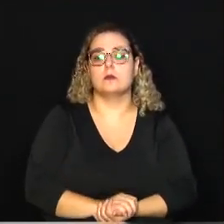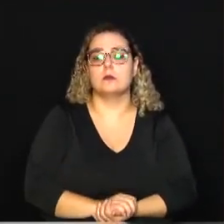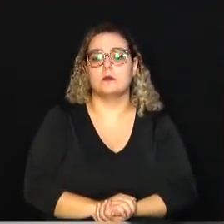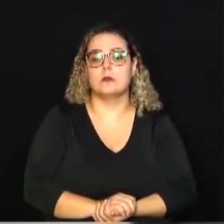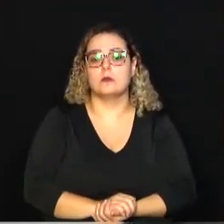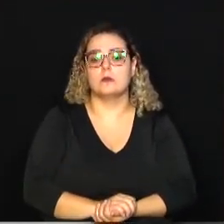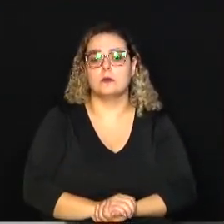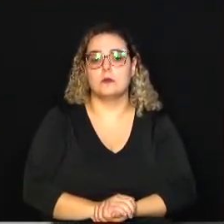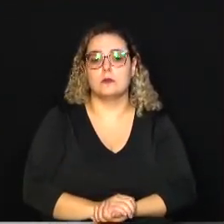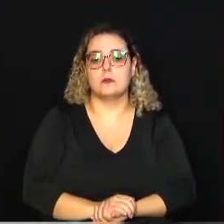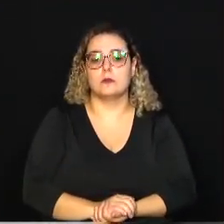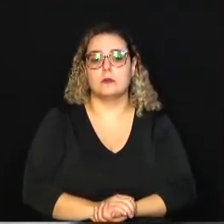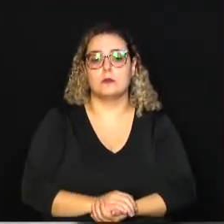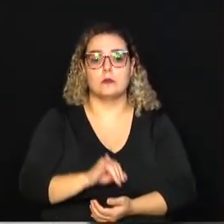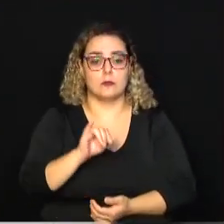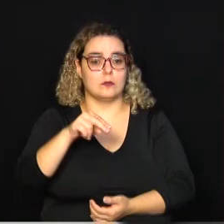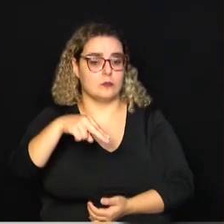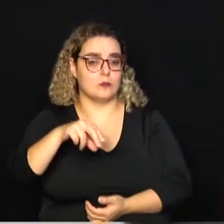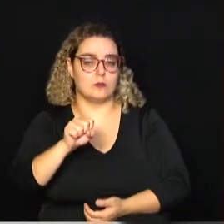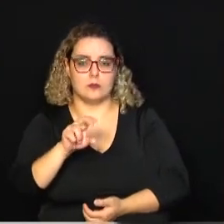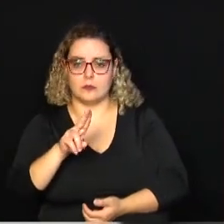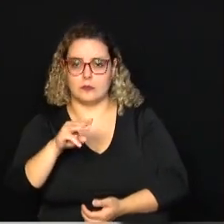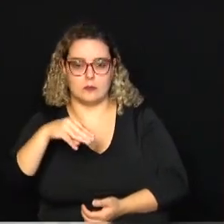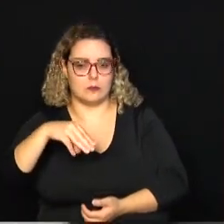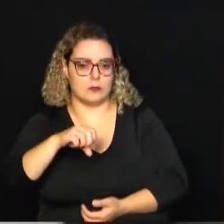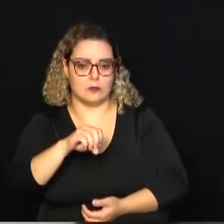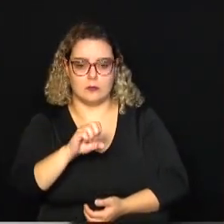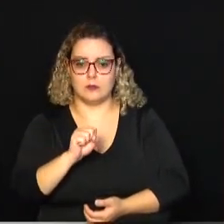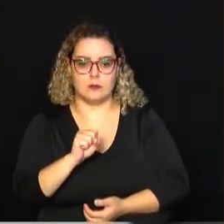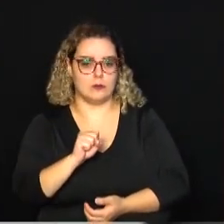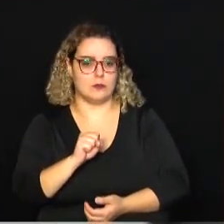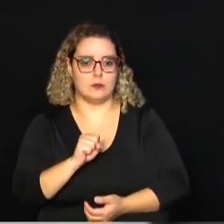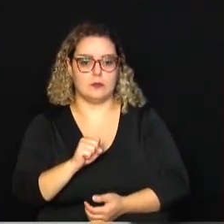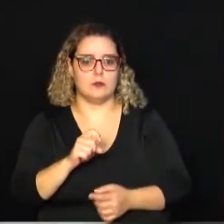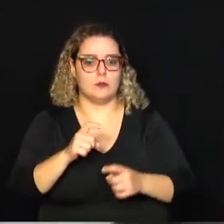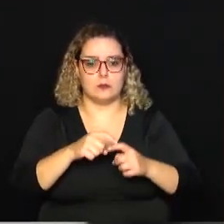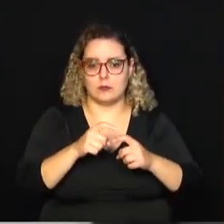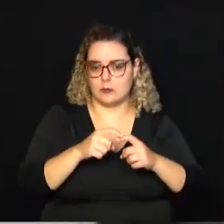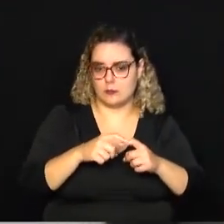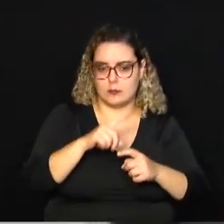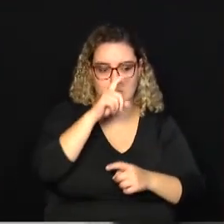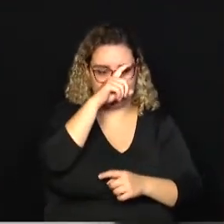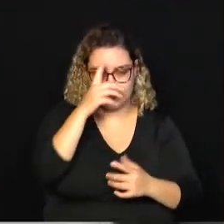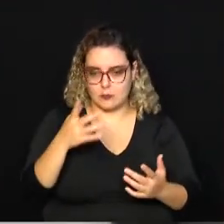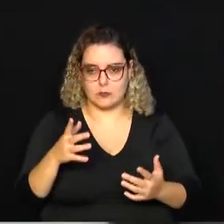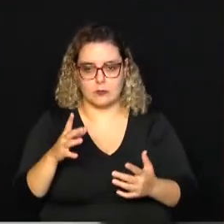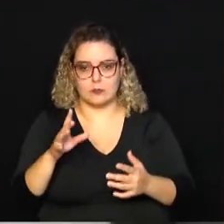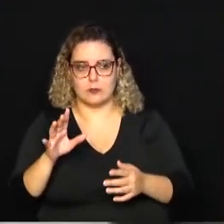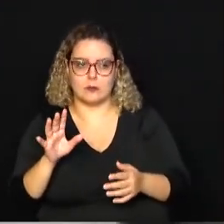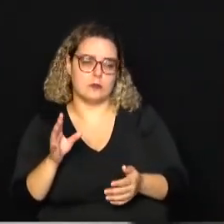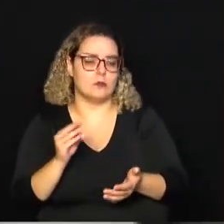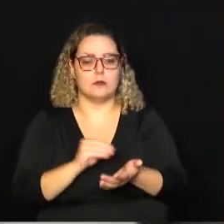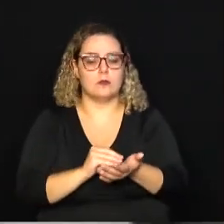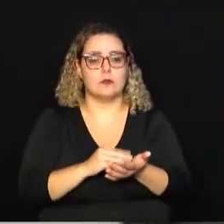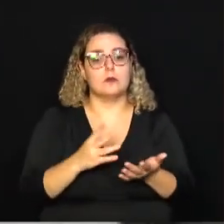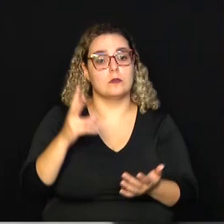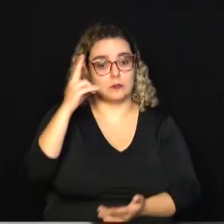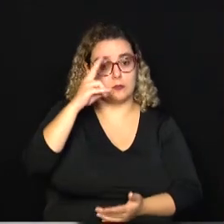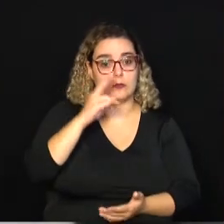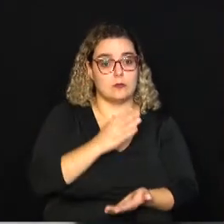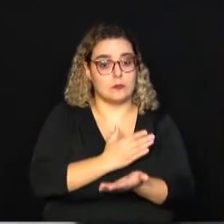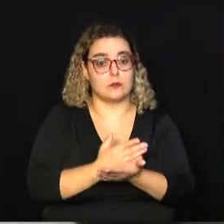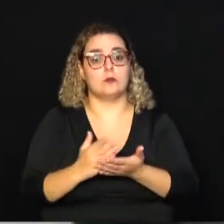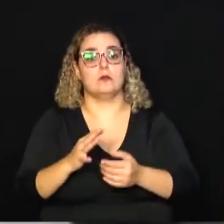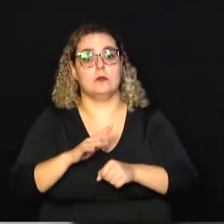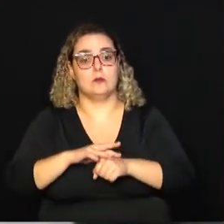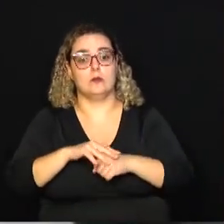aquisição, por exemplo, de insumos médico-hospitalares e tudo mais, que hoje já não estão mais na mesma situação de escassez no mercado. Né? Eu lembro que no começo da